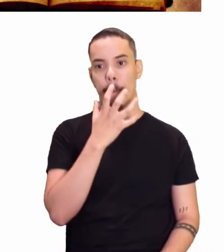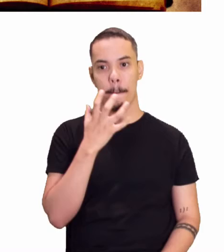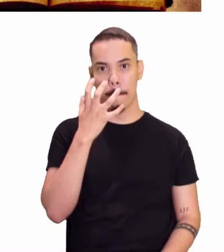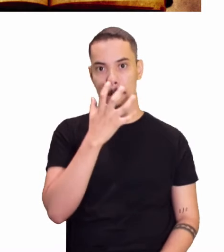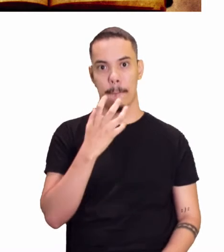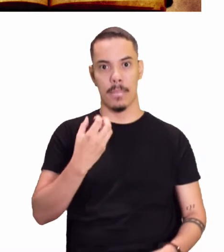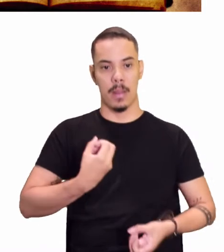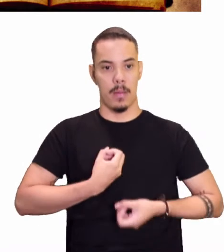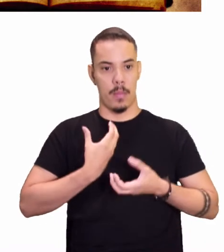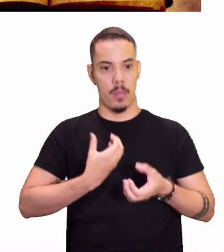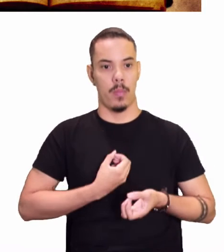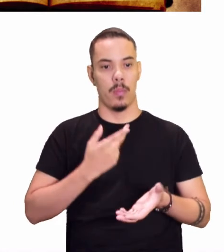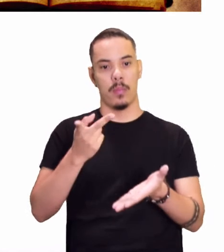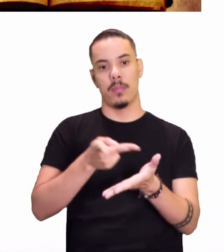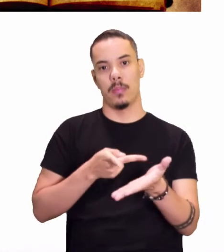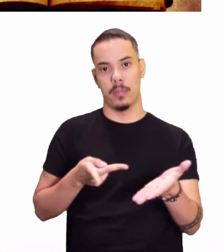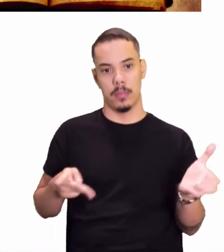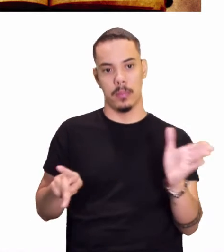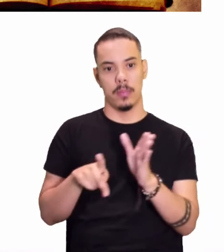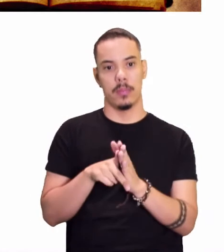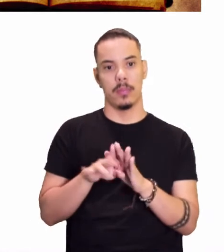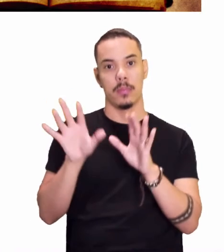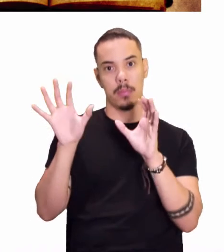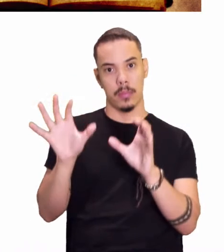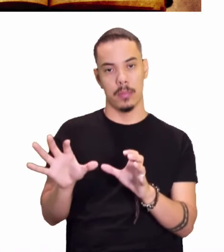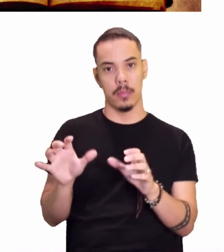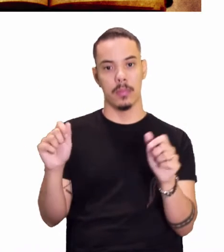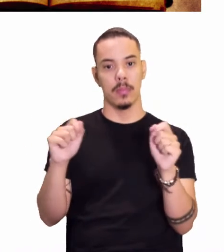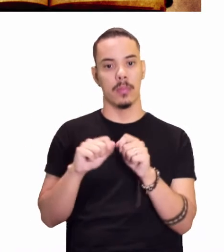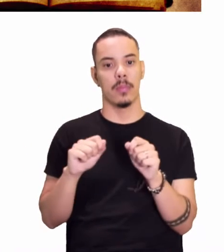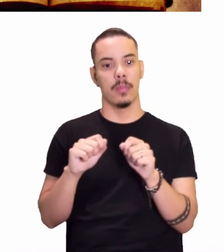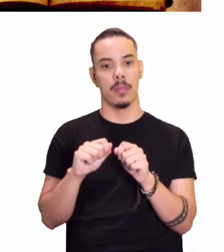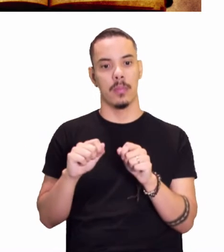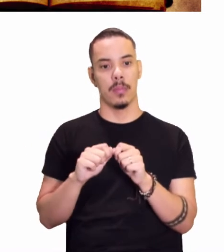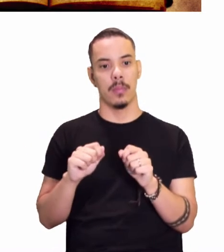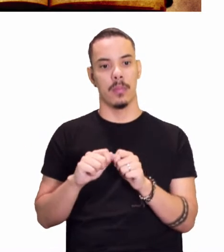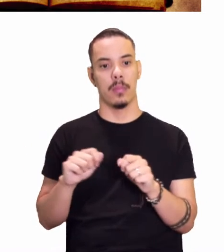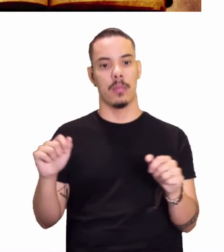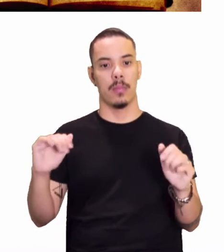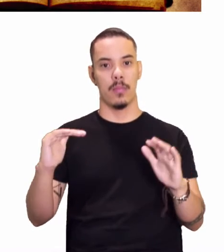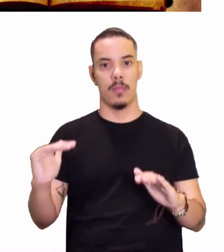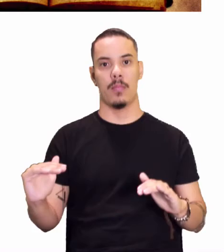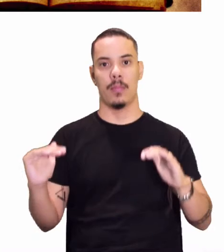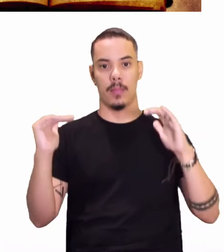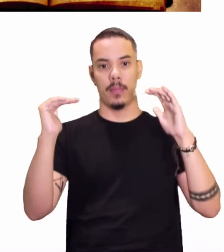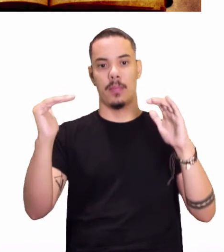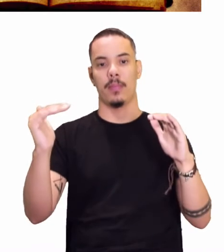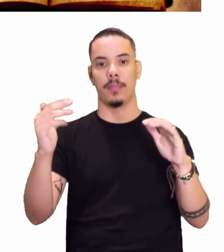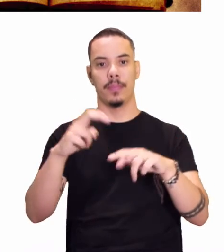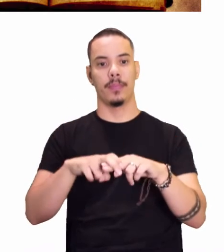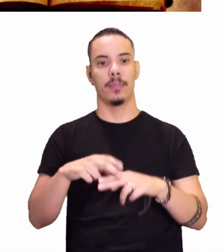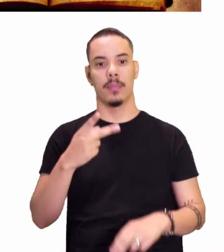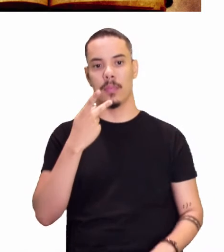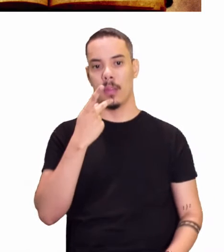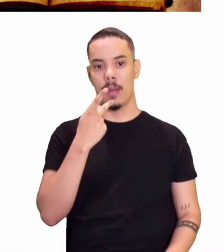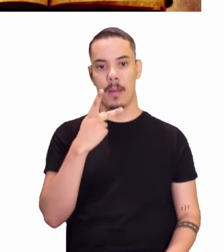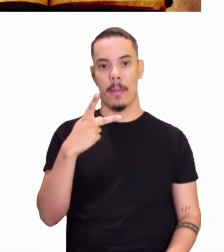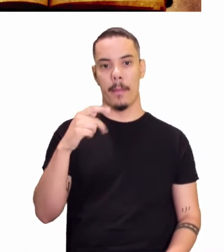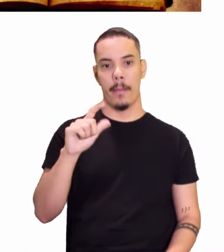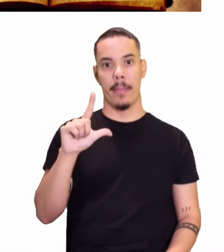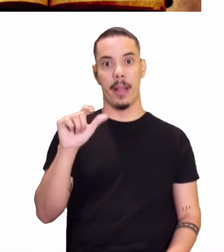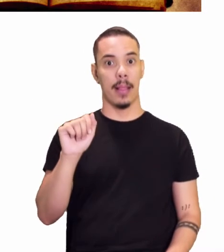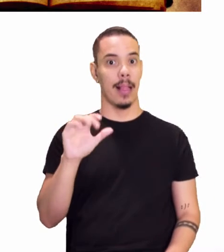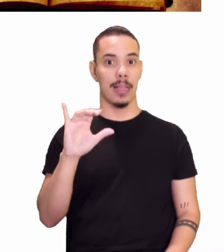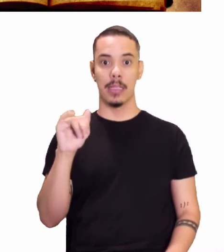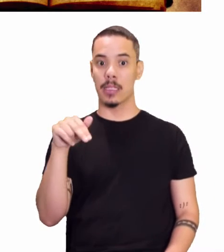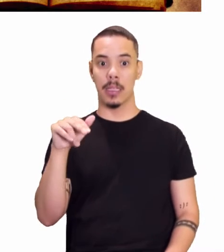essas poesias palacianas eram feitas pelos nobres lá, por isso que fala palaciana,